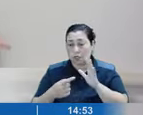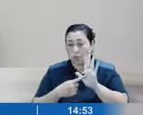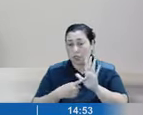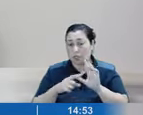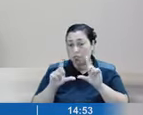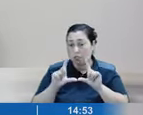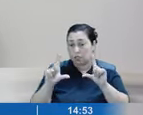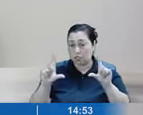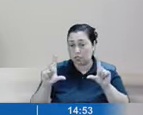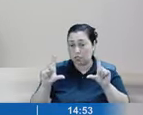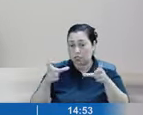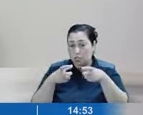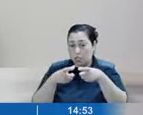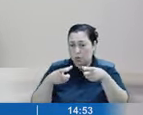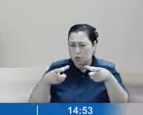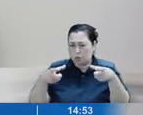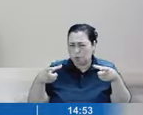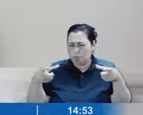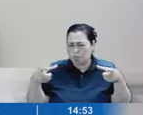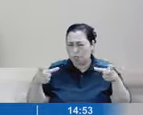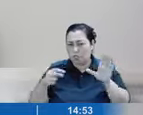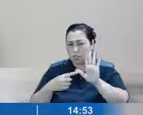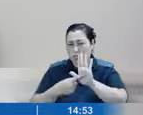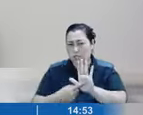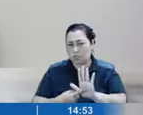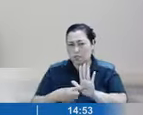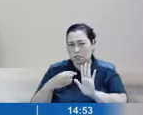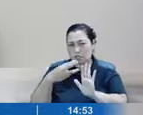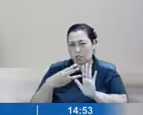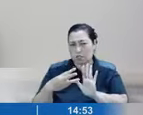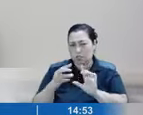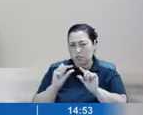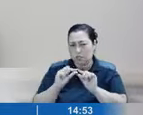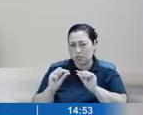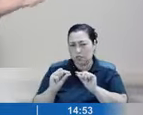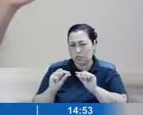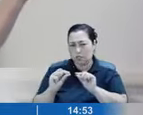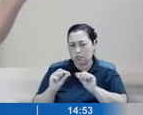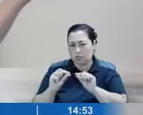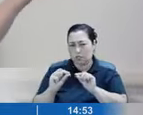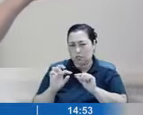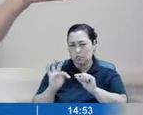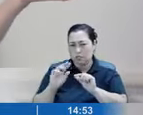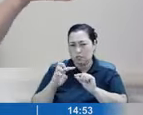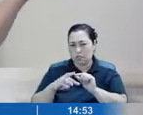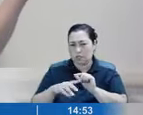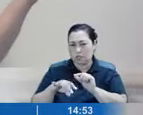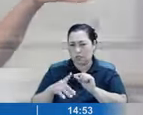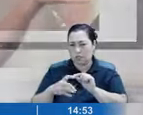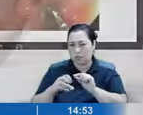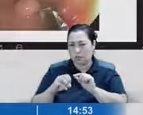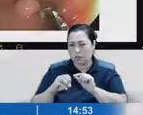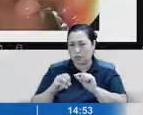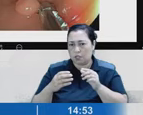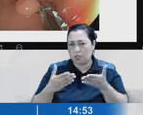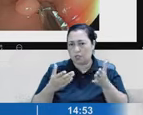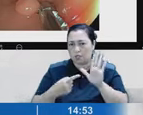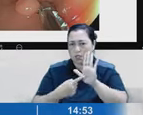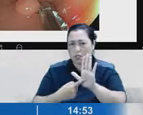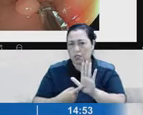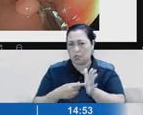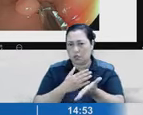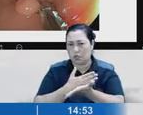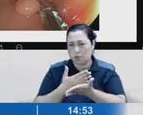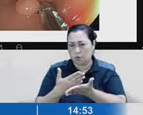Esse pólipo, essa pinça que está aqui, ela tem 3, 4 milímetros de tamanho. Então, são pólipos pequenos. E eles